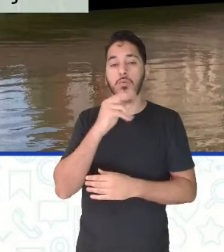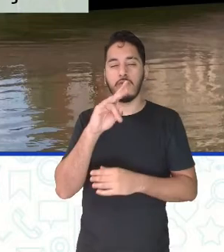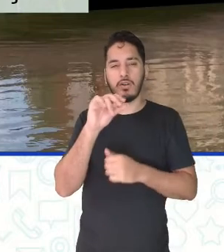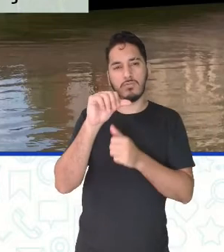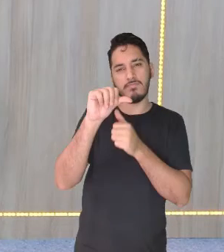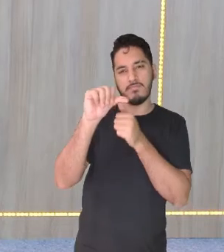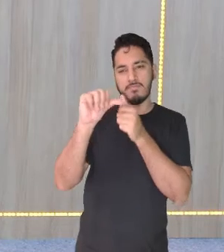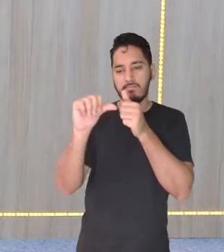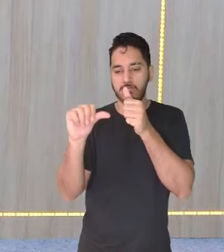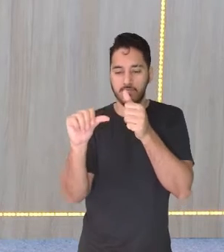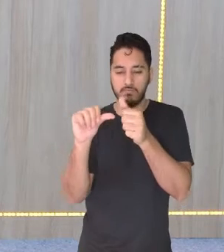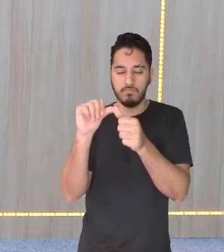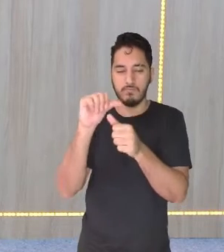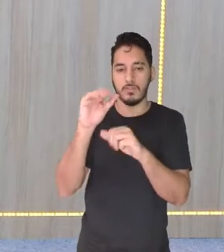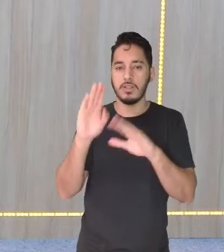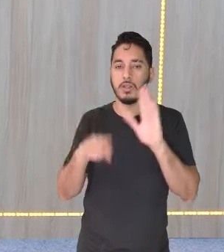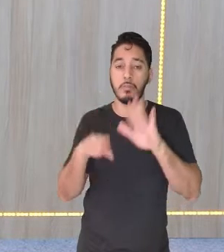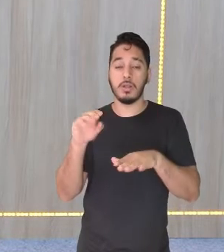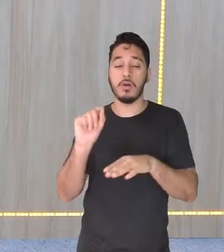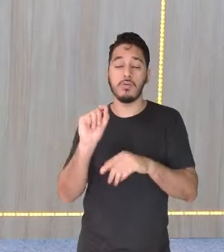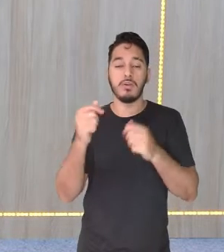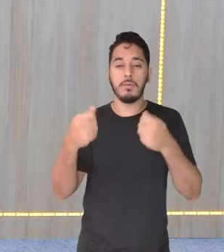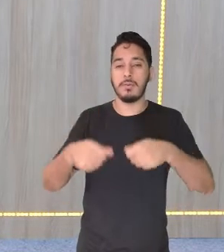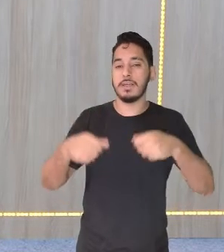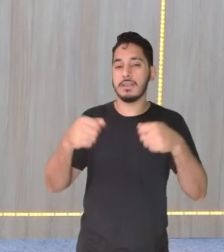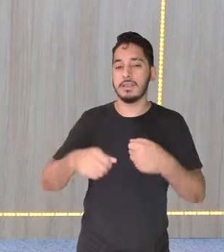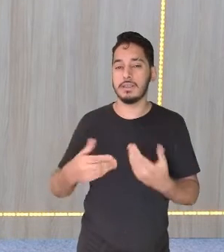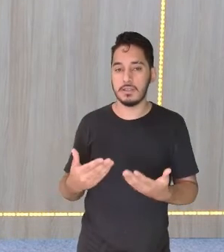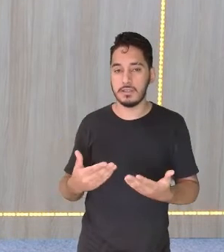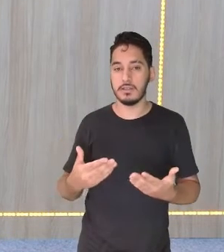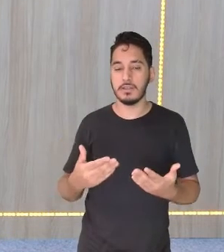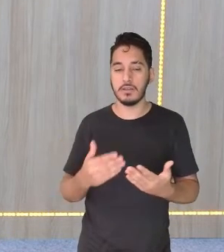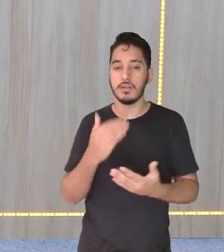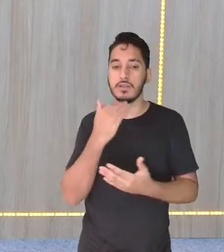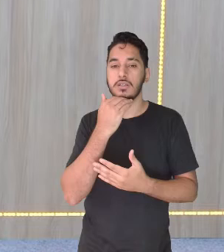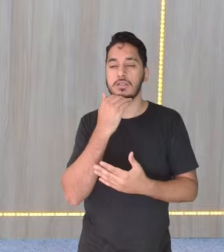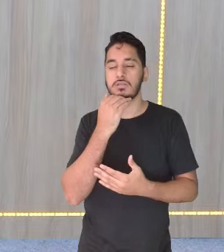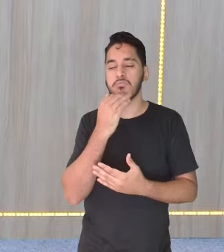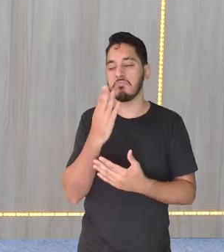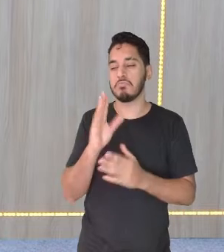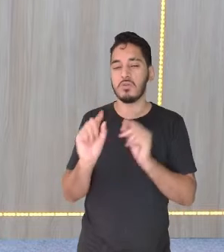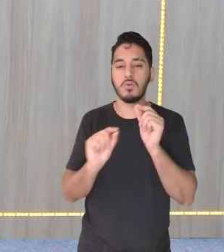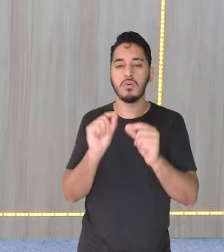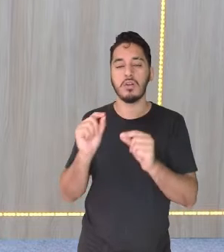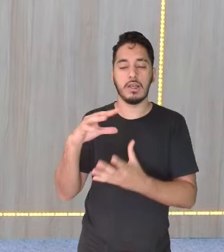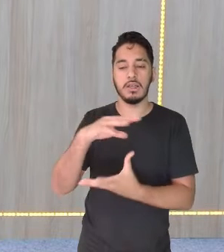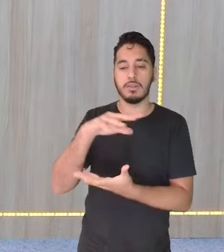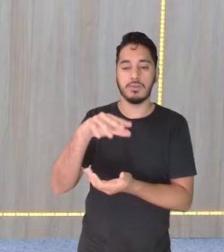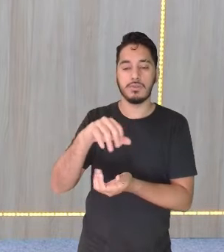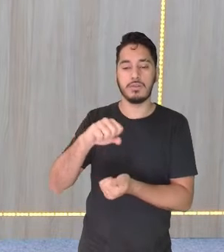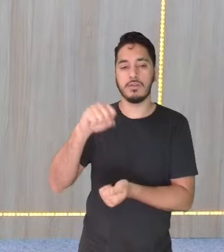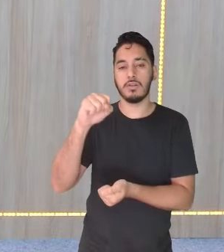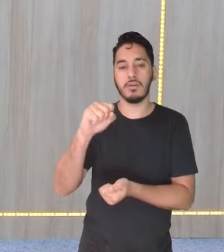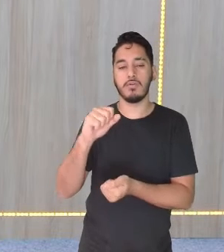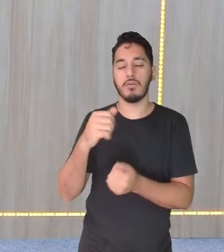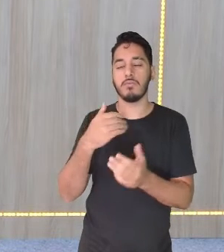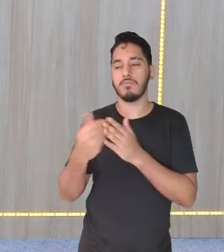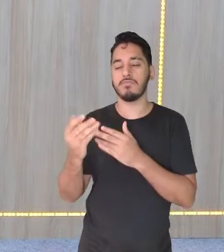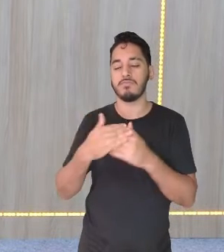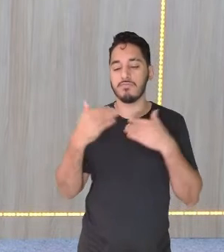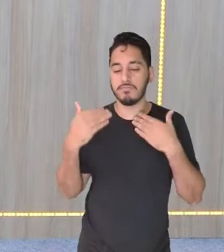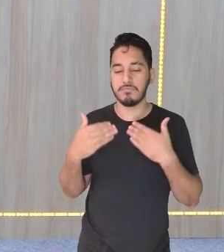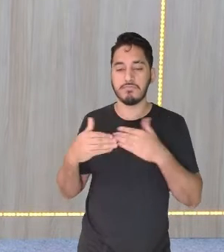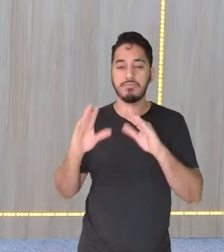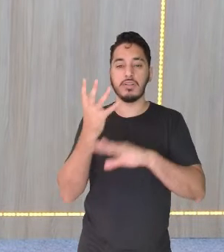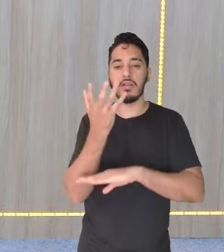moldando, né? A depender da sua necessidade, sem ligar para questões sustentáveis, né? Passando por cima da